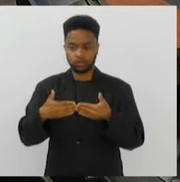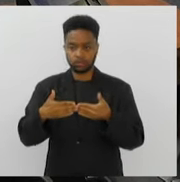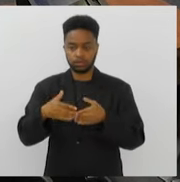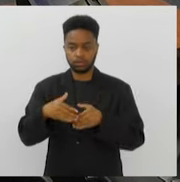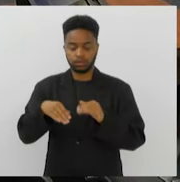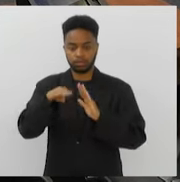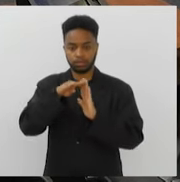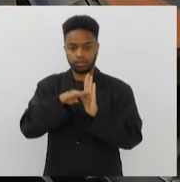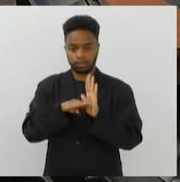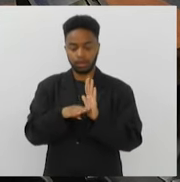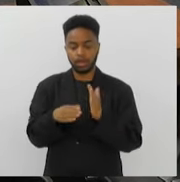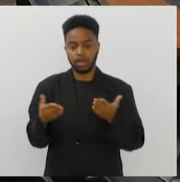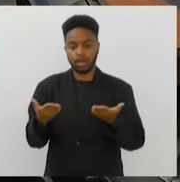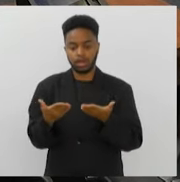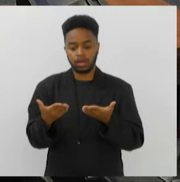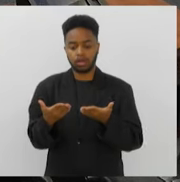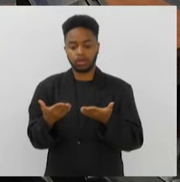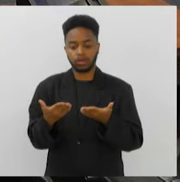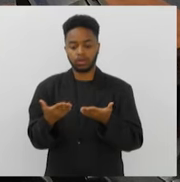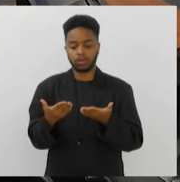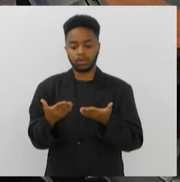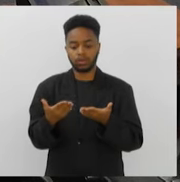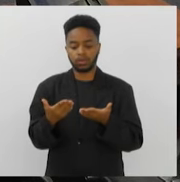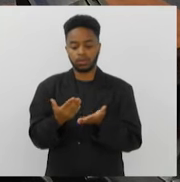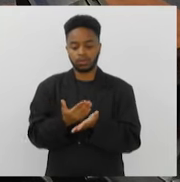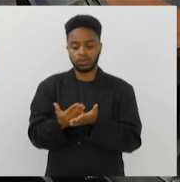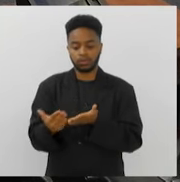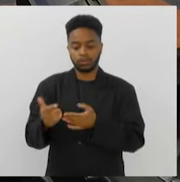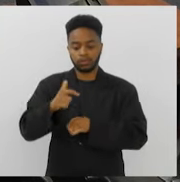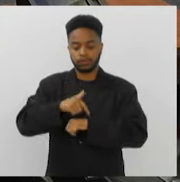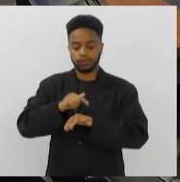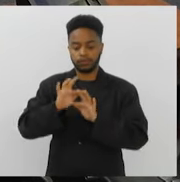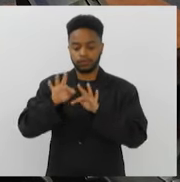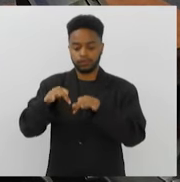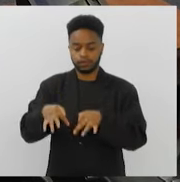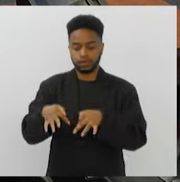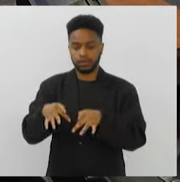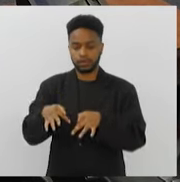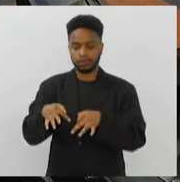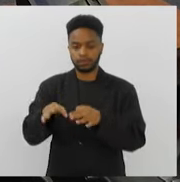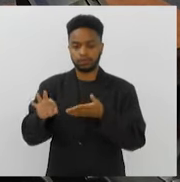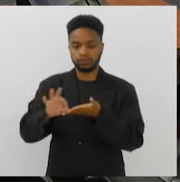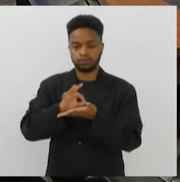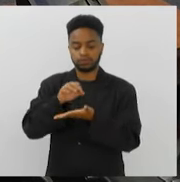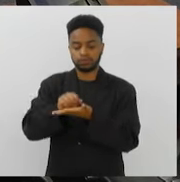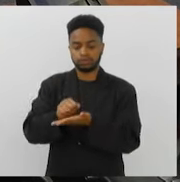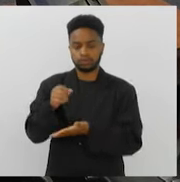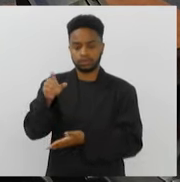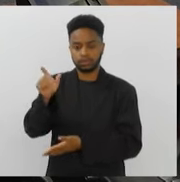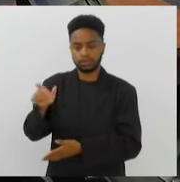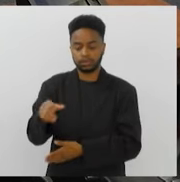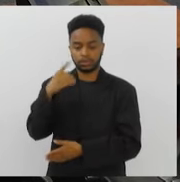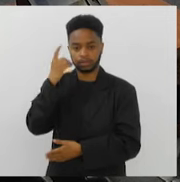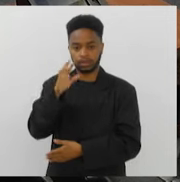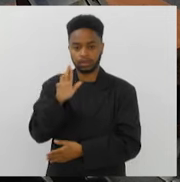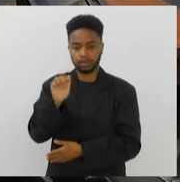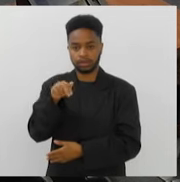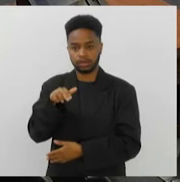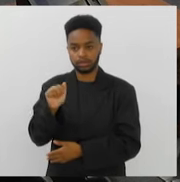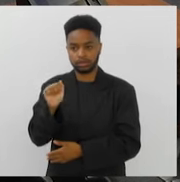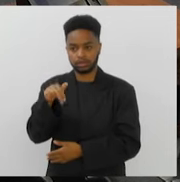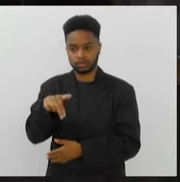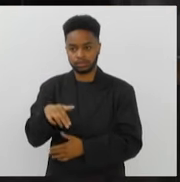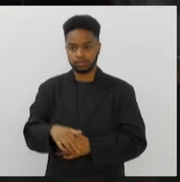ordem do dia e passa-se agora ao expediente final. O orador inscrito, deputado Renan Jordi.